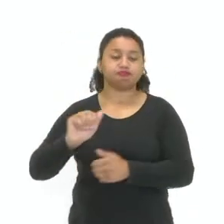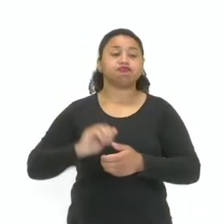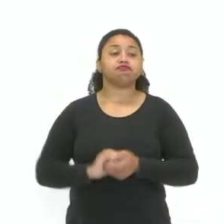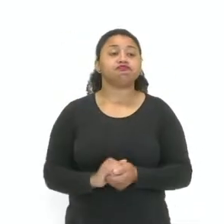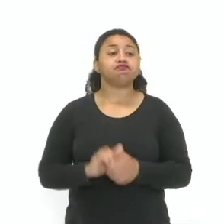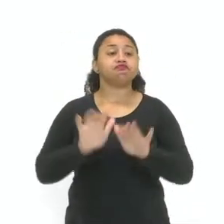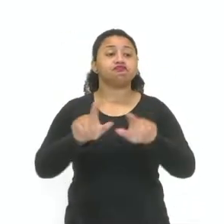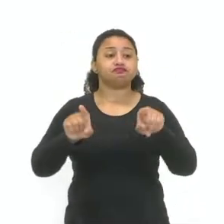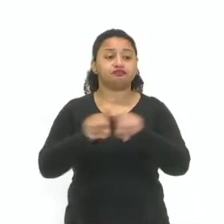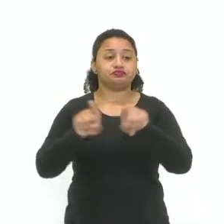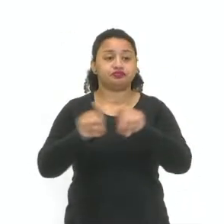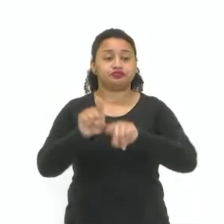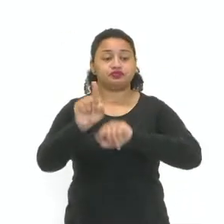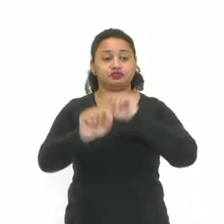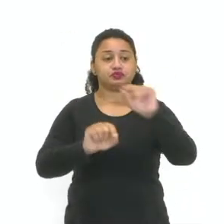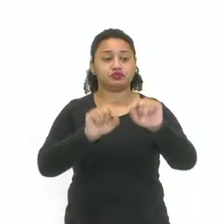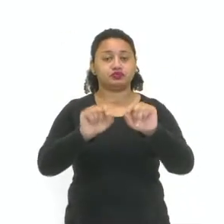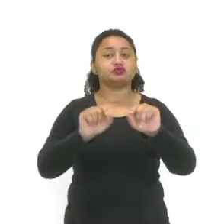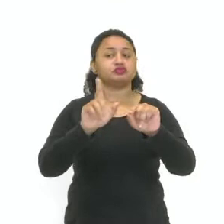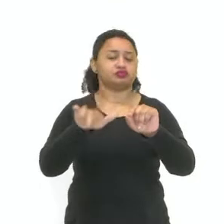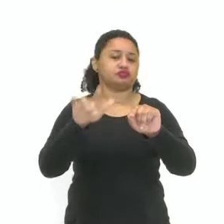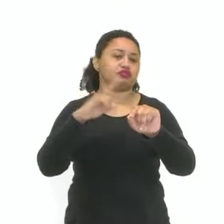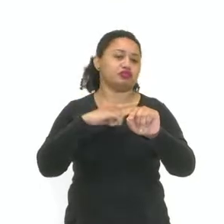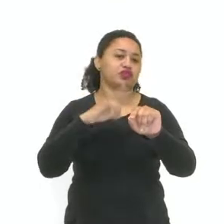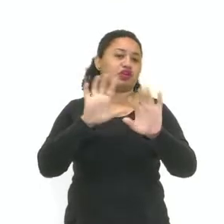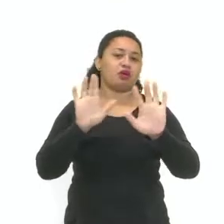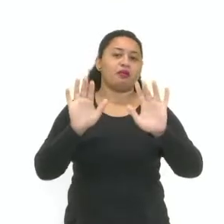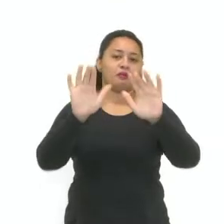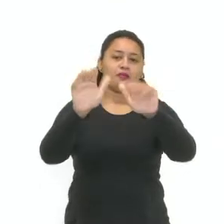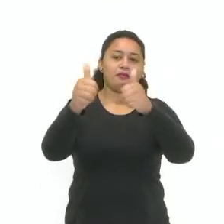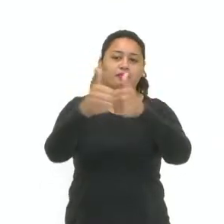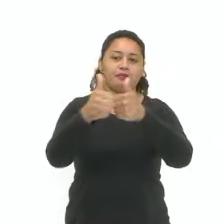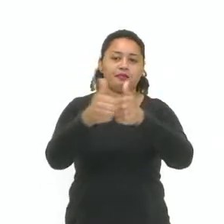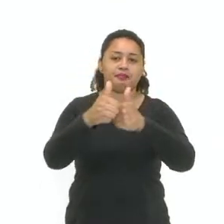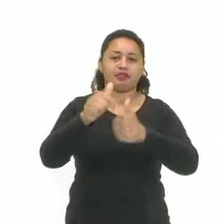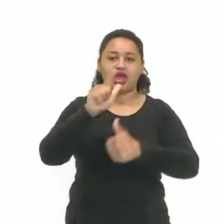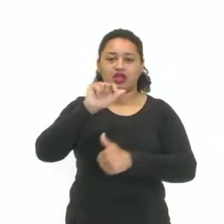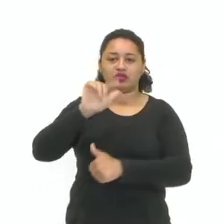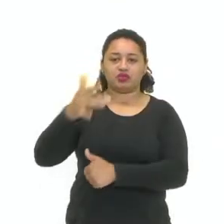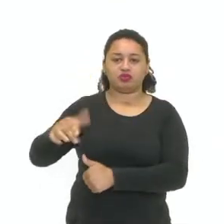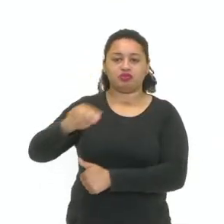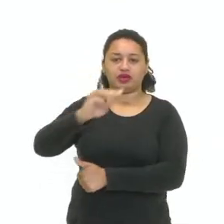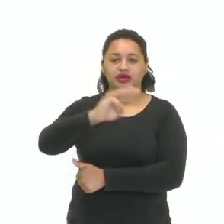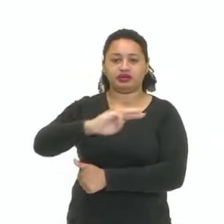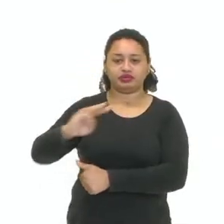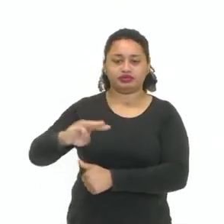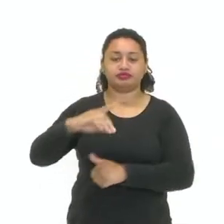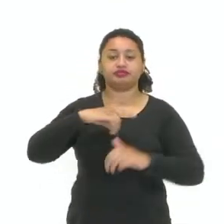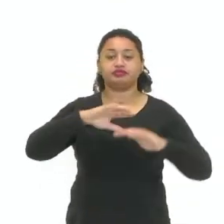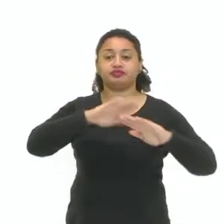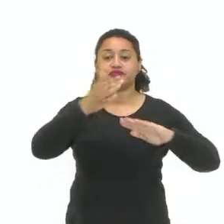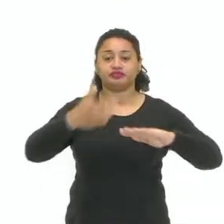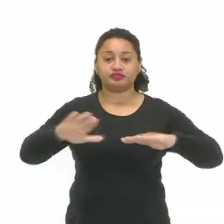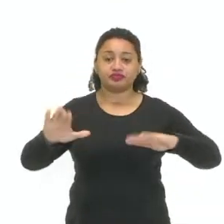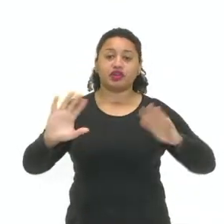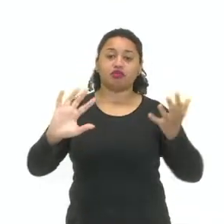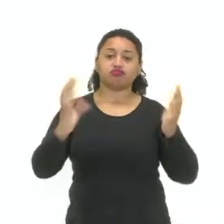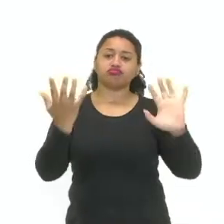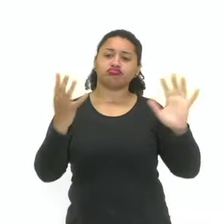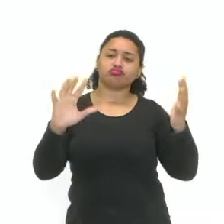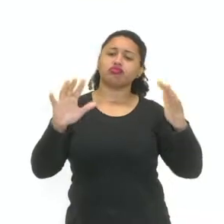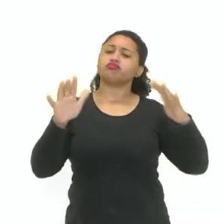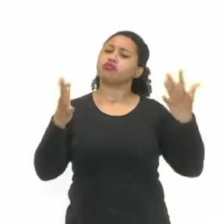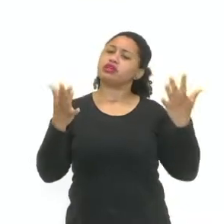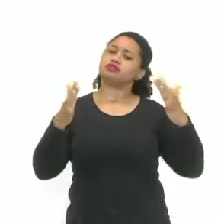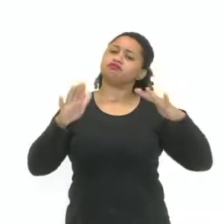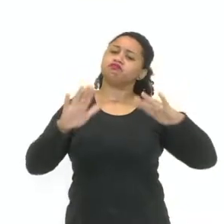E também, olha aqui, ó, já falei que é concentrado próximo ao mar Mediterrâneo, com relevo e clima mais ameno, então é o clima mais